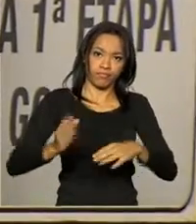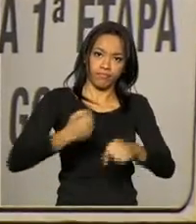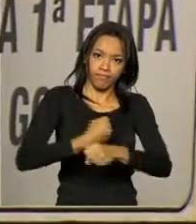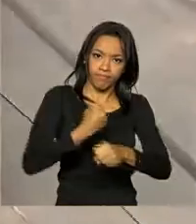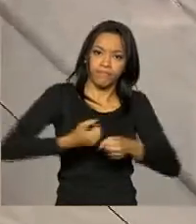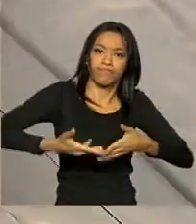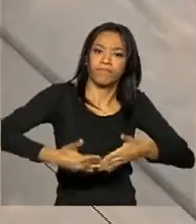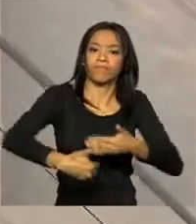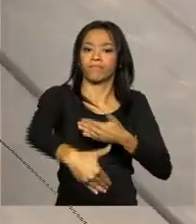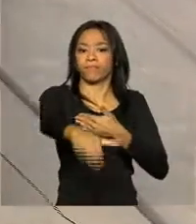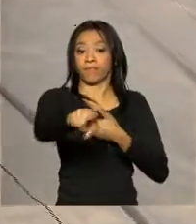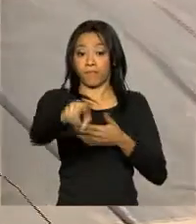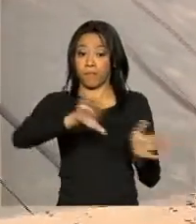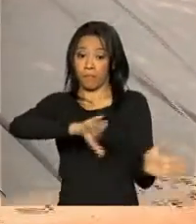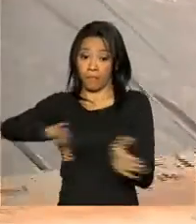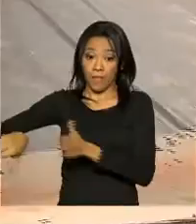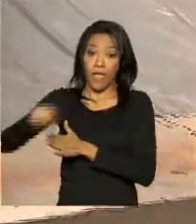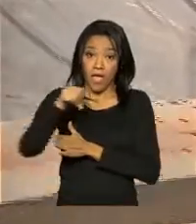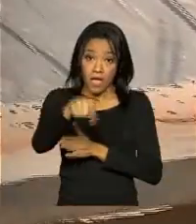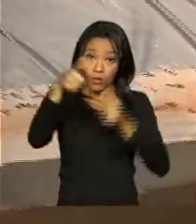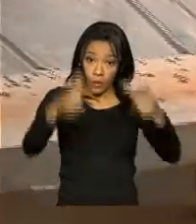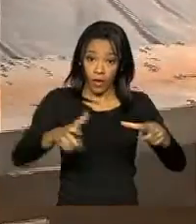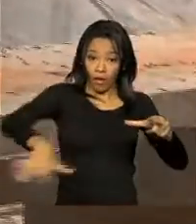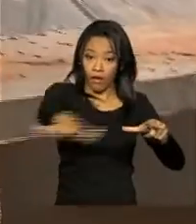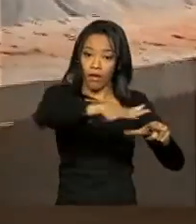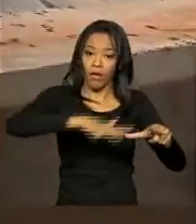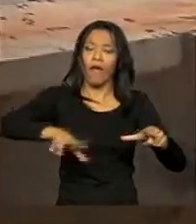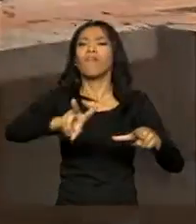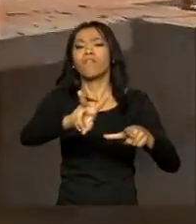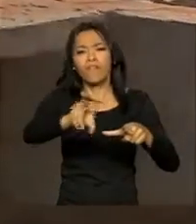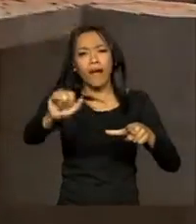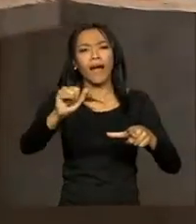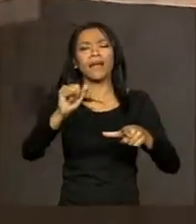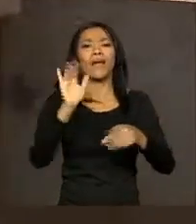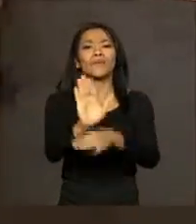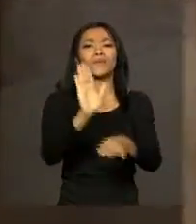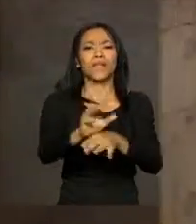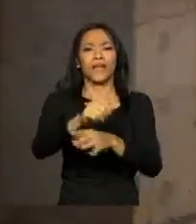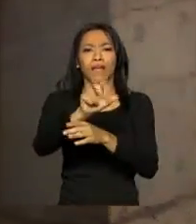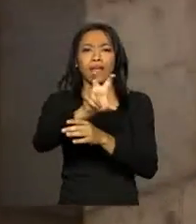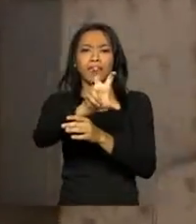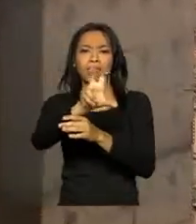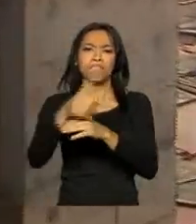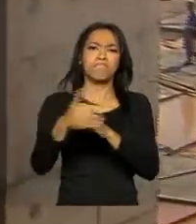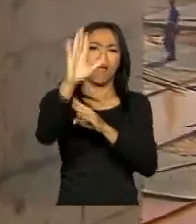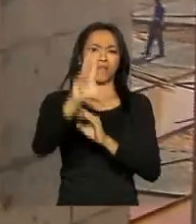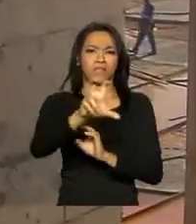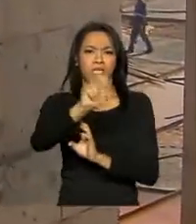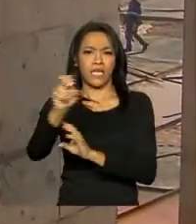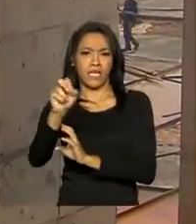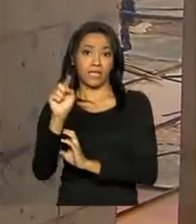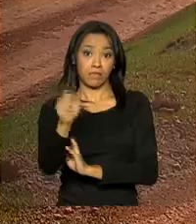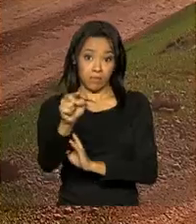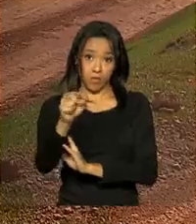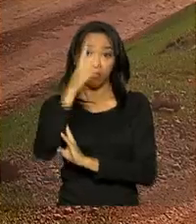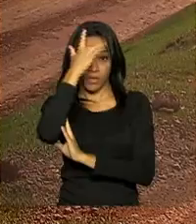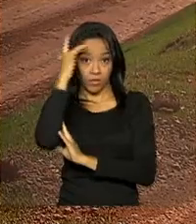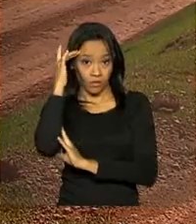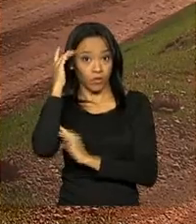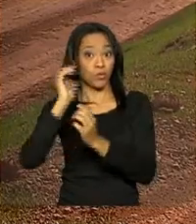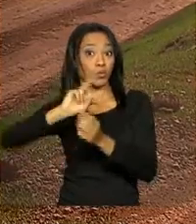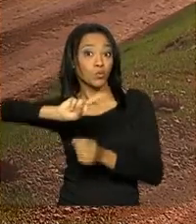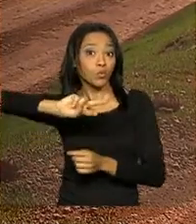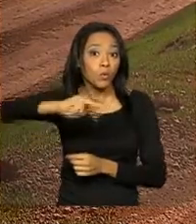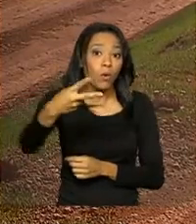tratamento de esgoto daqui de Águas Lindas de Goiás vai atender até 500 mil pessoas, mais que o dobro da população de hoje. São